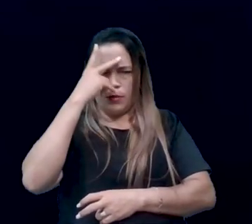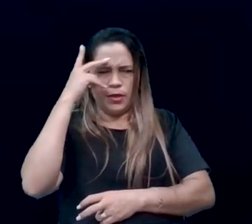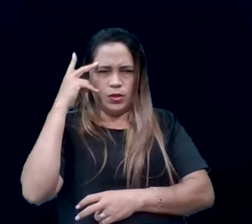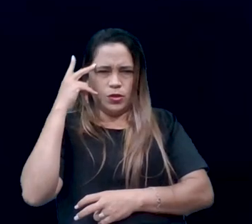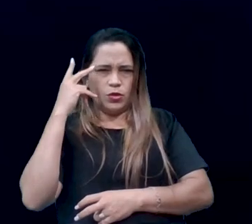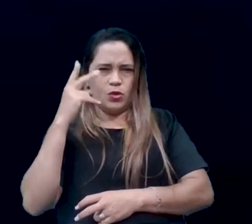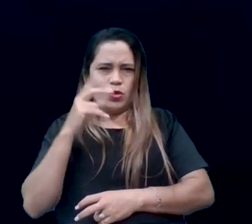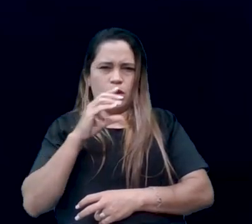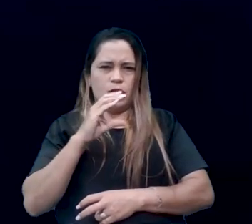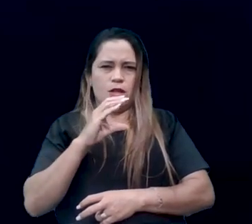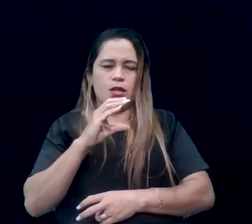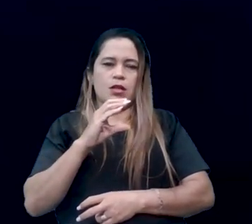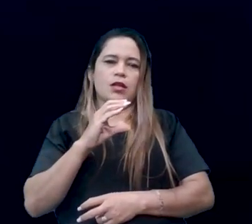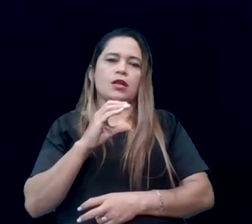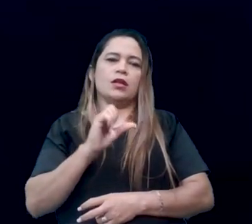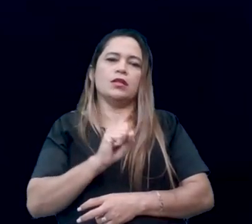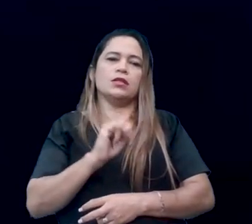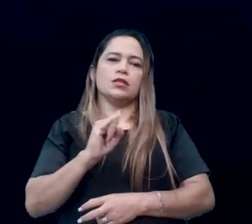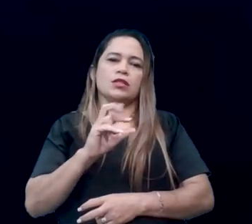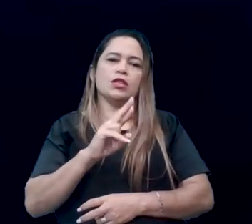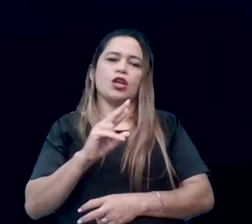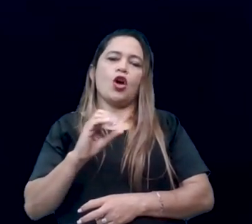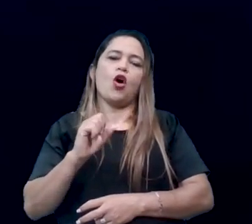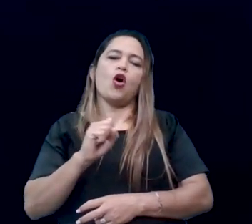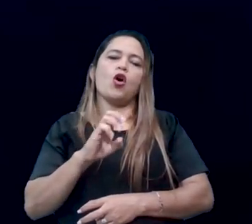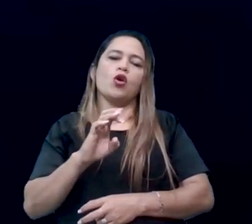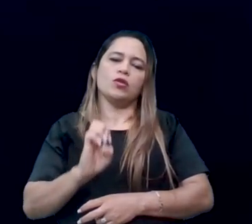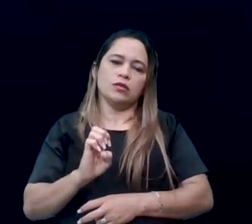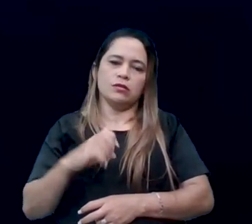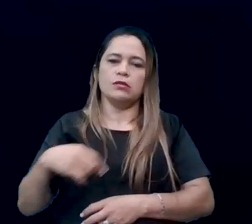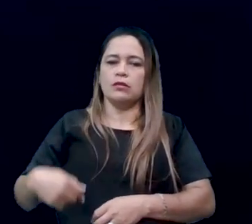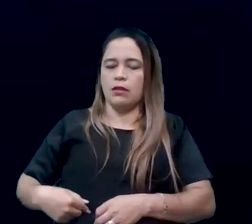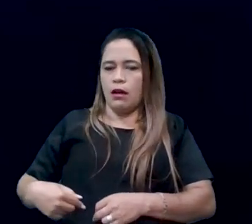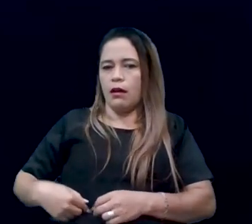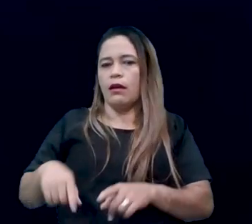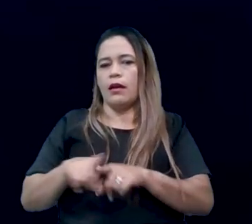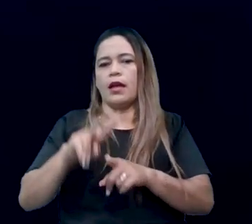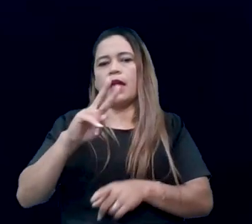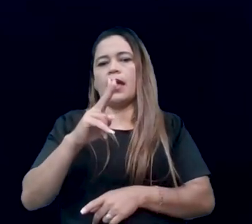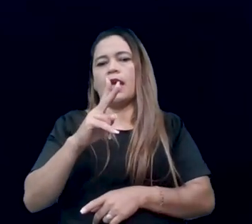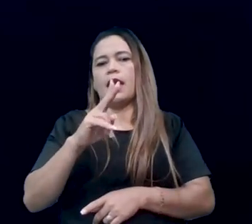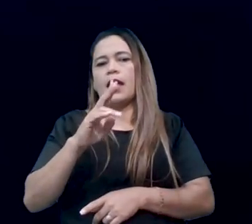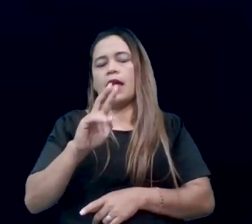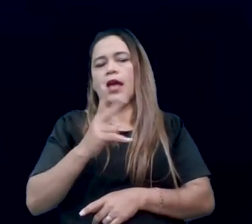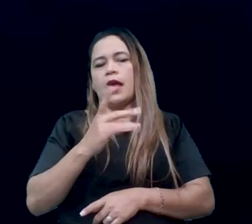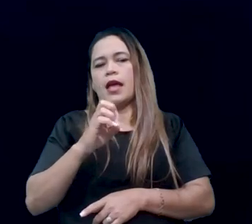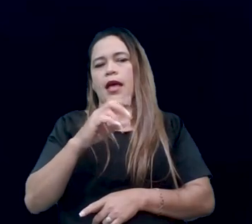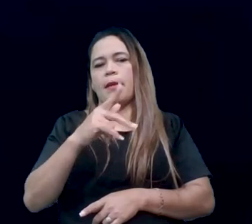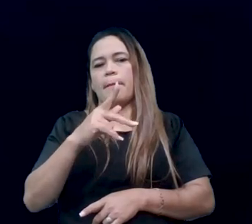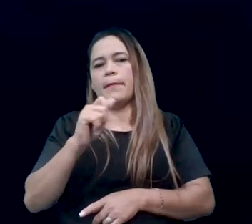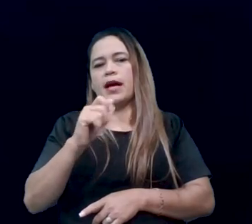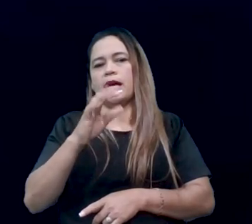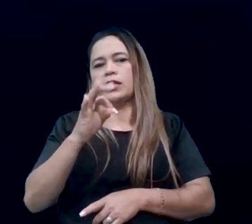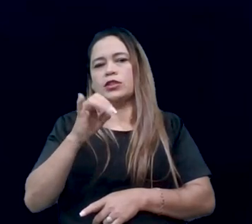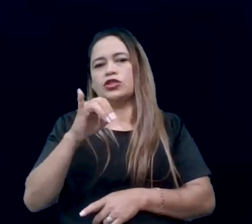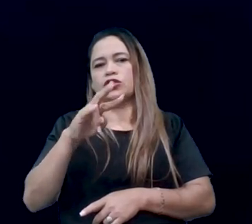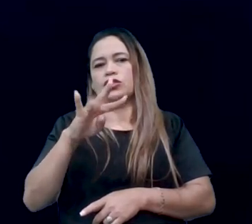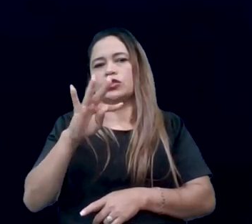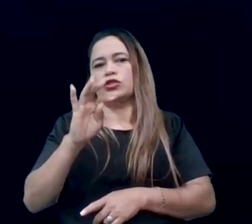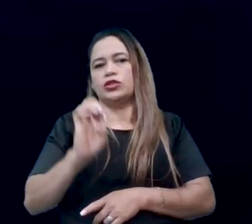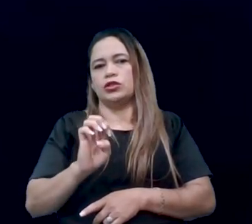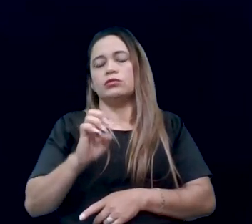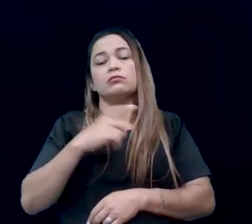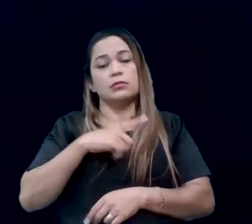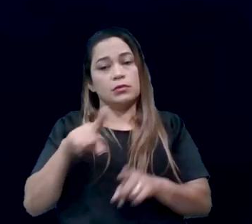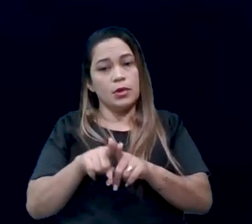cirrose hepática também vai ter icterícia. Uma pessoa com hepatite também vai ter icterícia. Bebês, quando acabam de sair da barriga